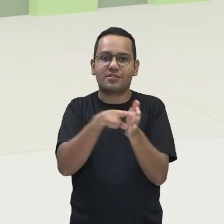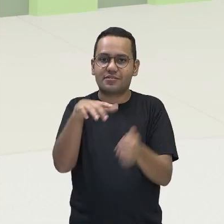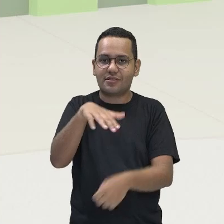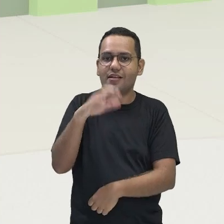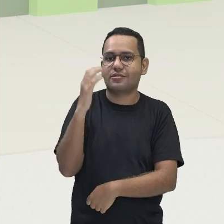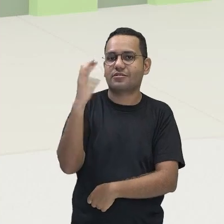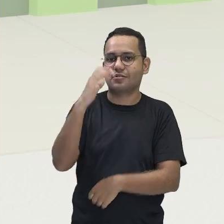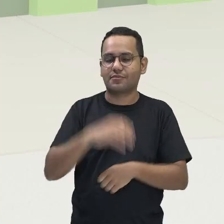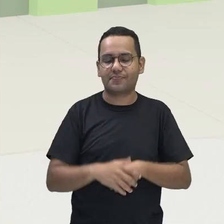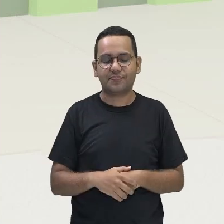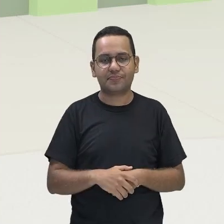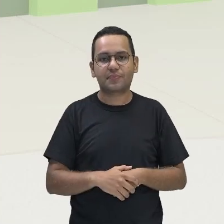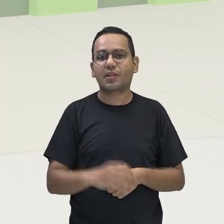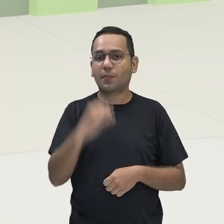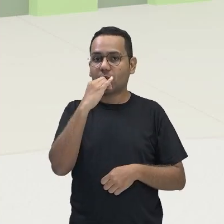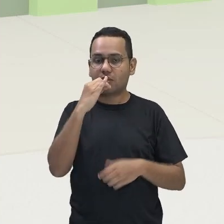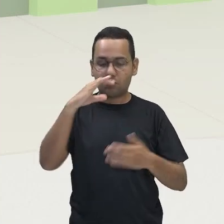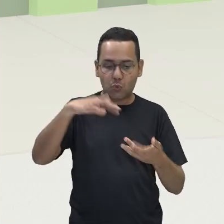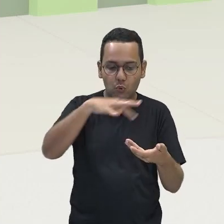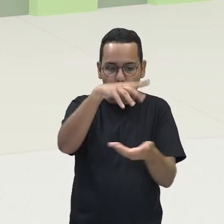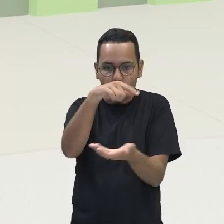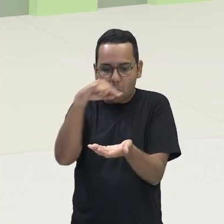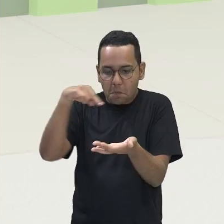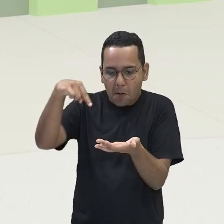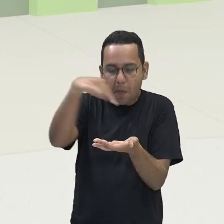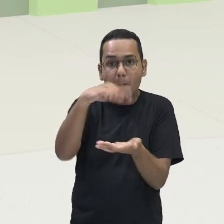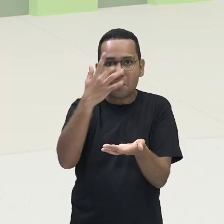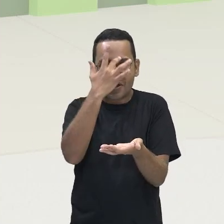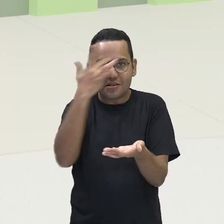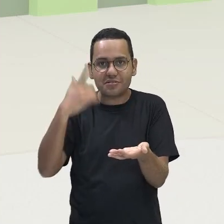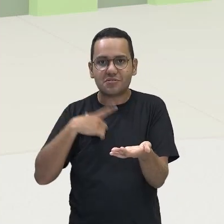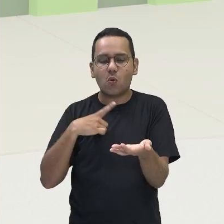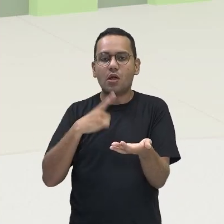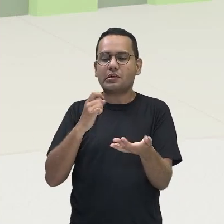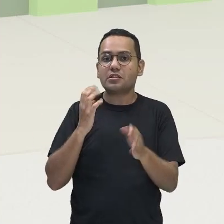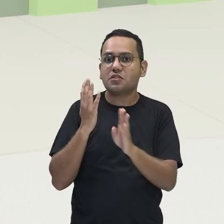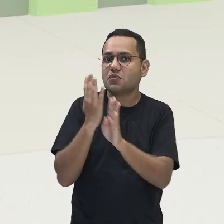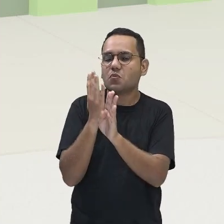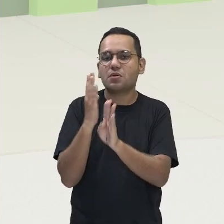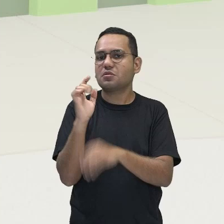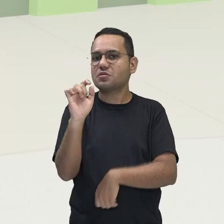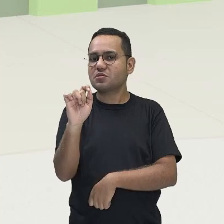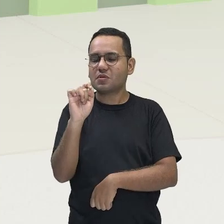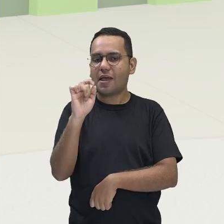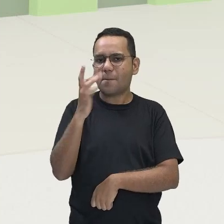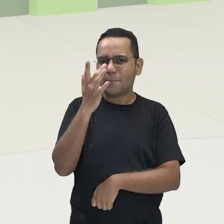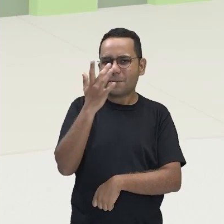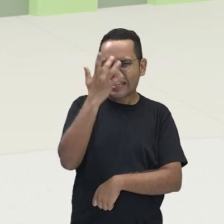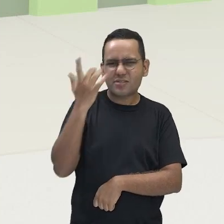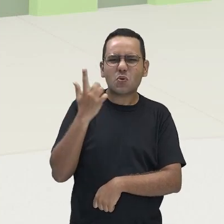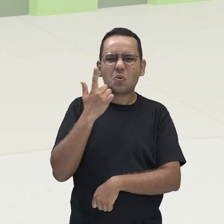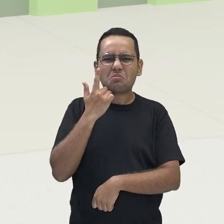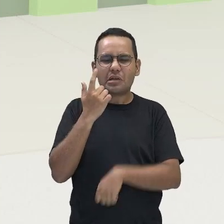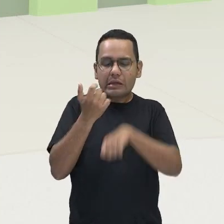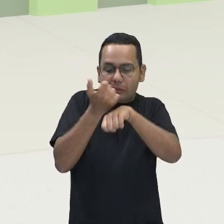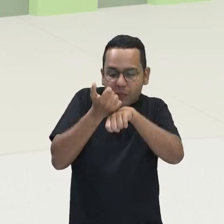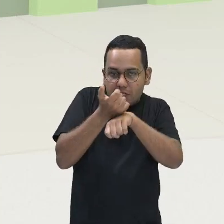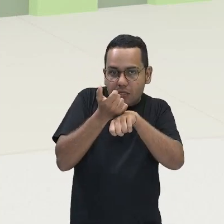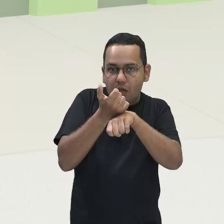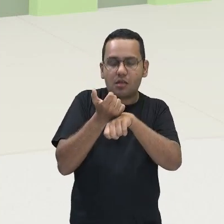mundo, sabe? Os grandes inventores, eles foram movidos pela curiosidade, com